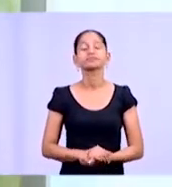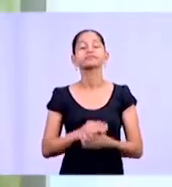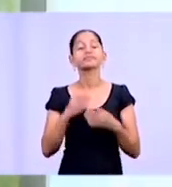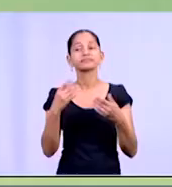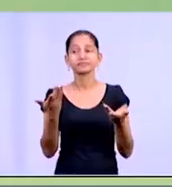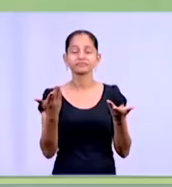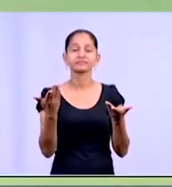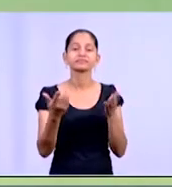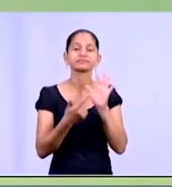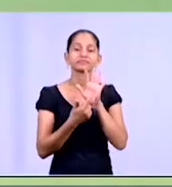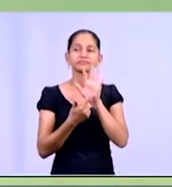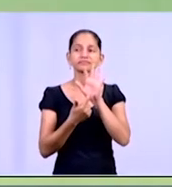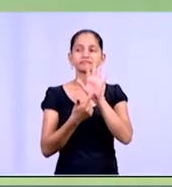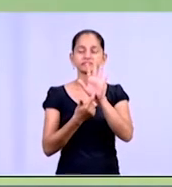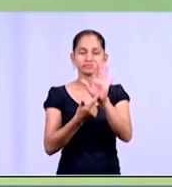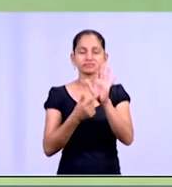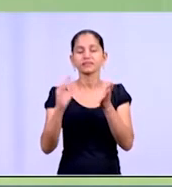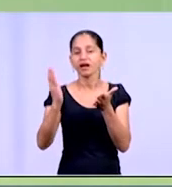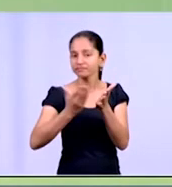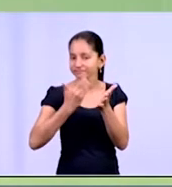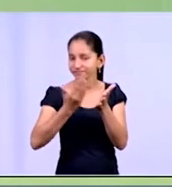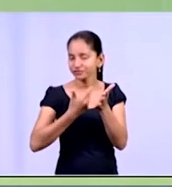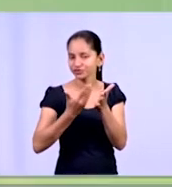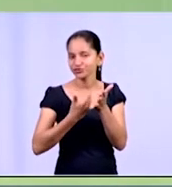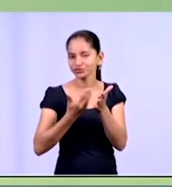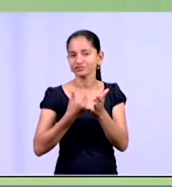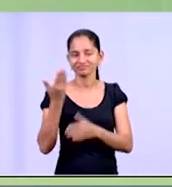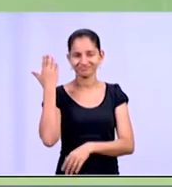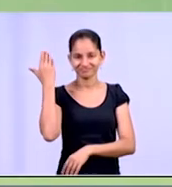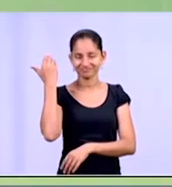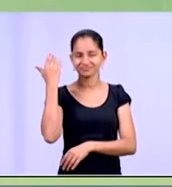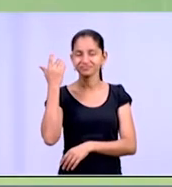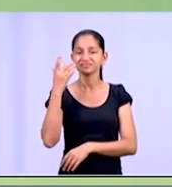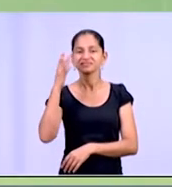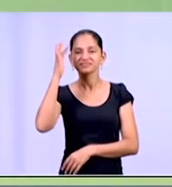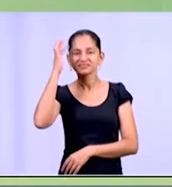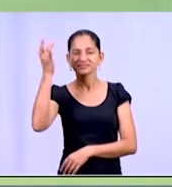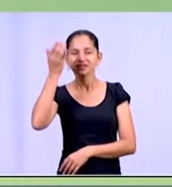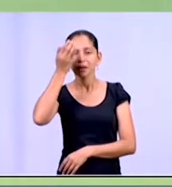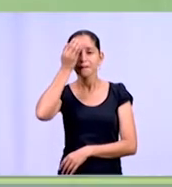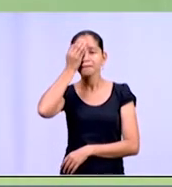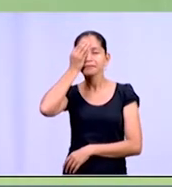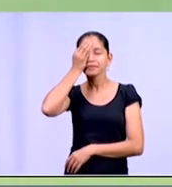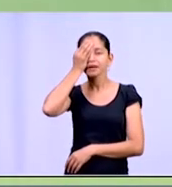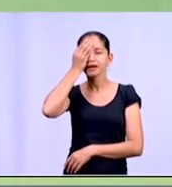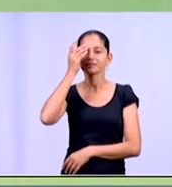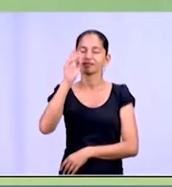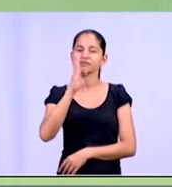Essa aqui foi a revista. Para quem assistiu o famoso Piratas do Silício, né? Essa